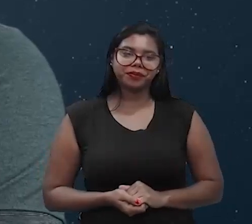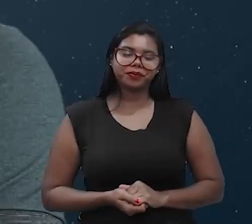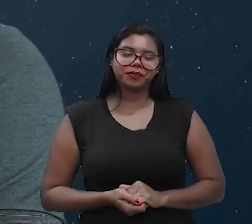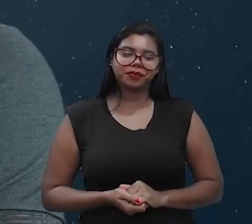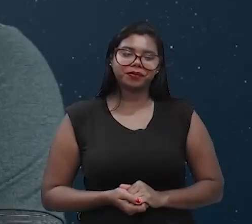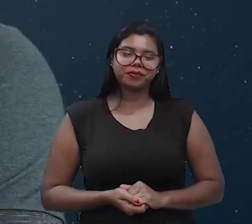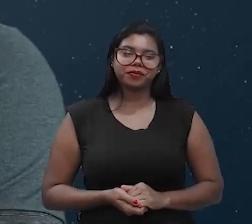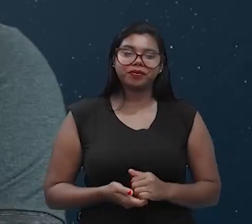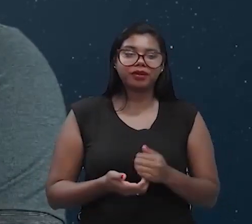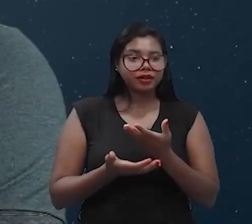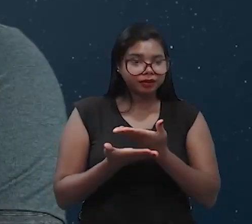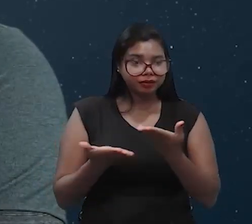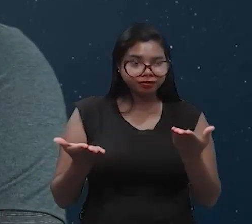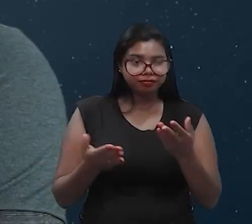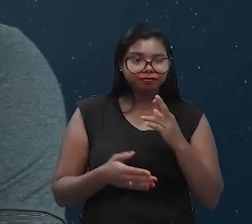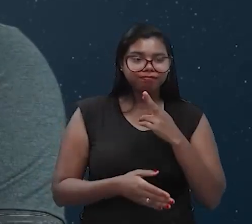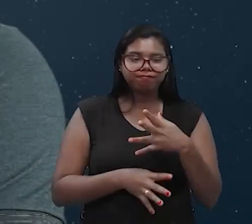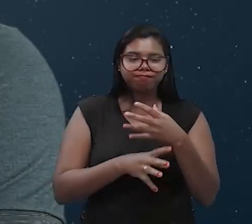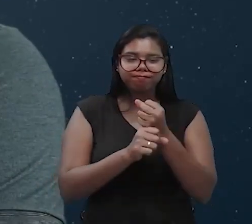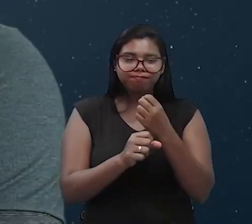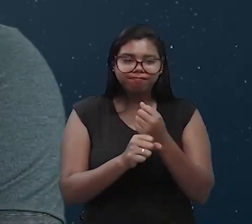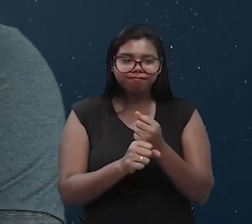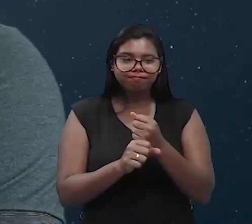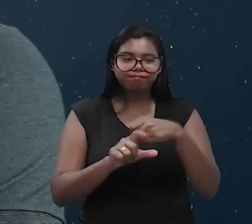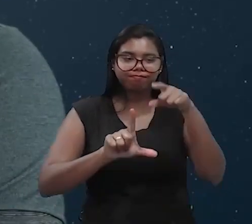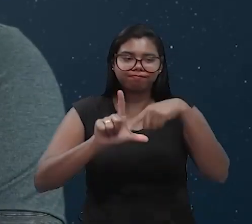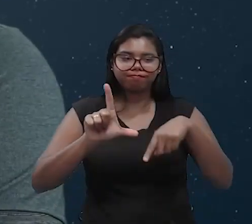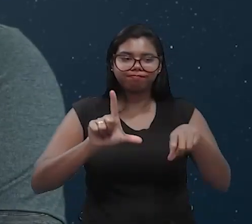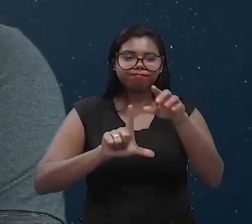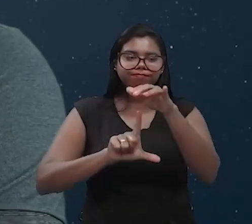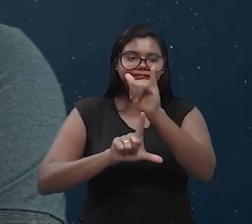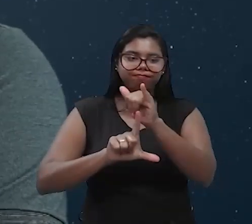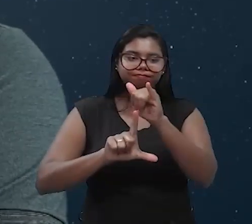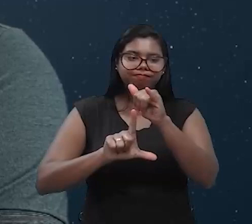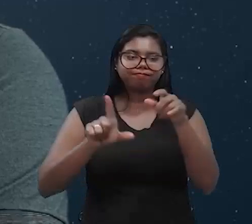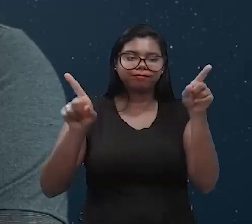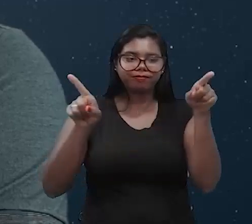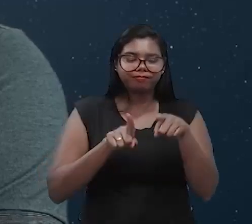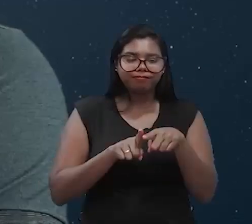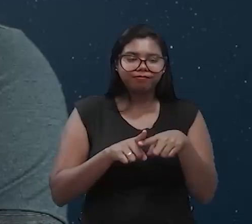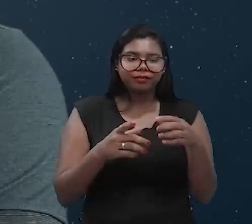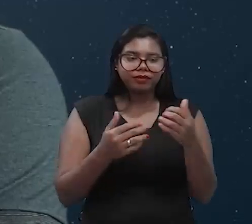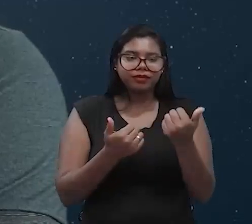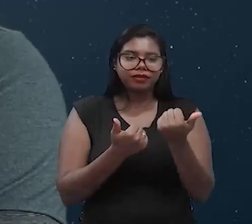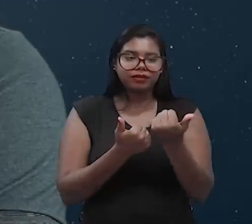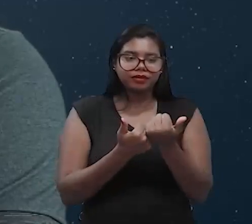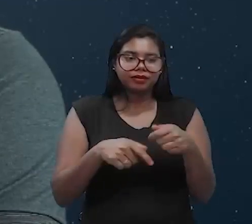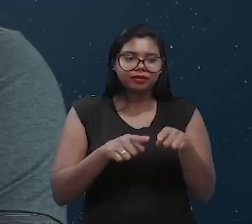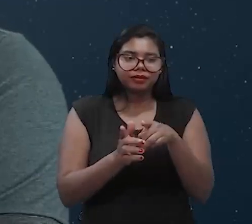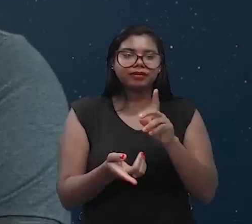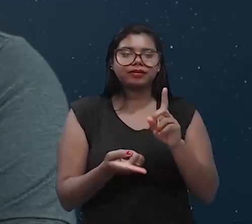você quiser para calcular o y do vértice. Se você faz substituindo o x do vértice dentro da